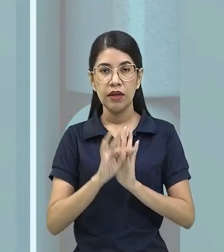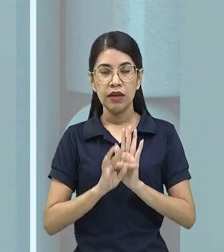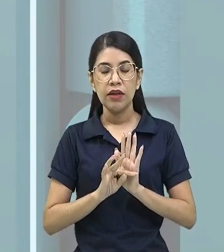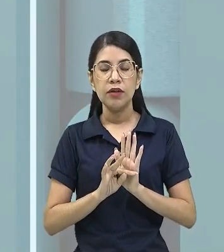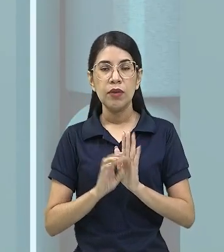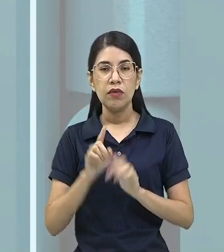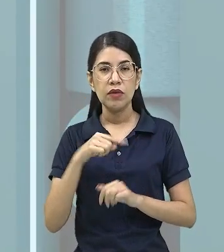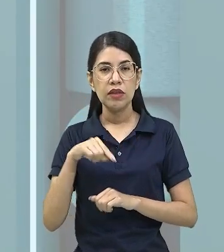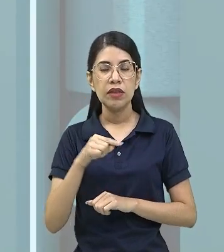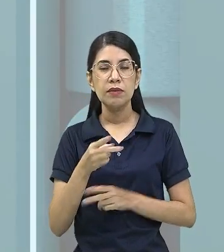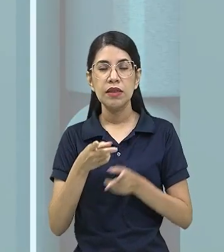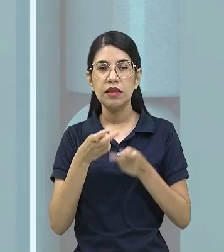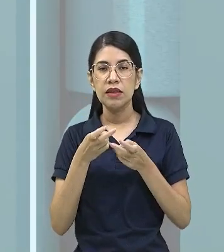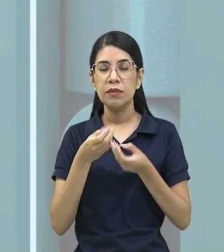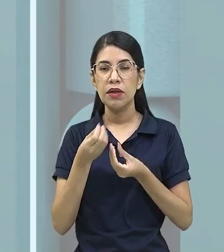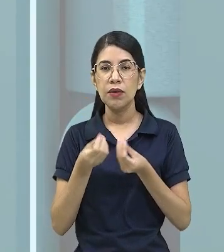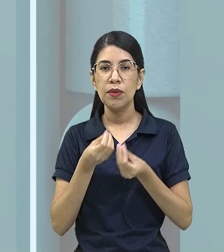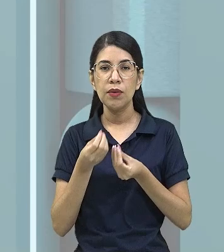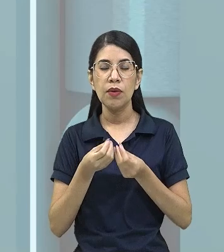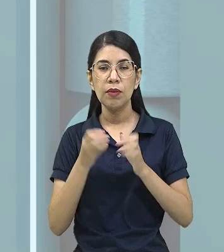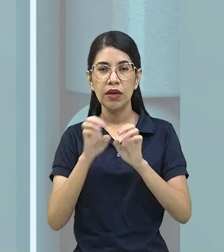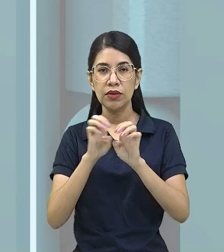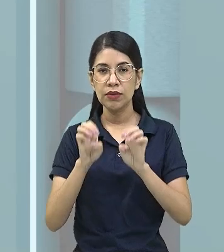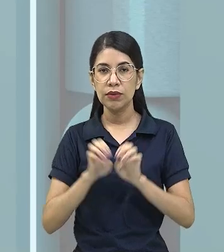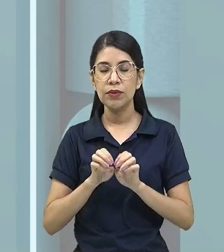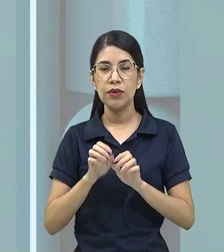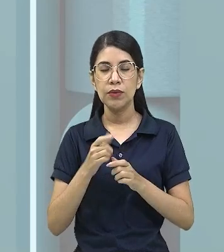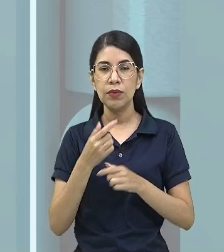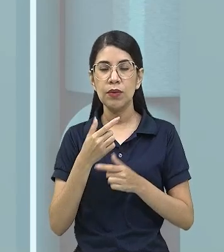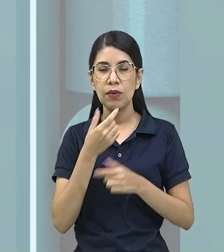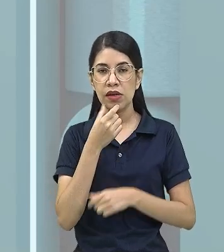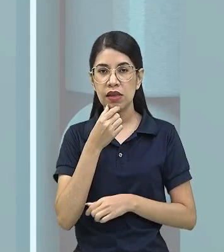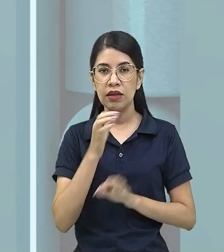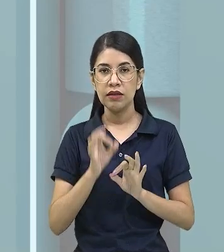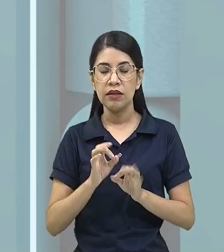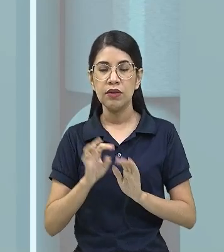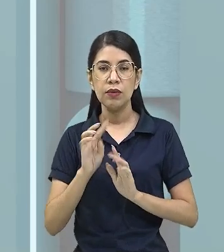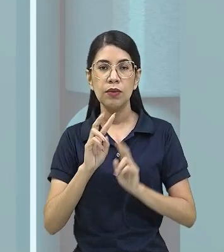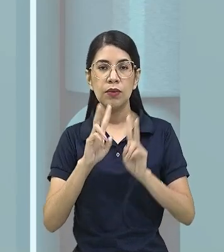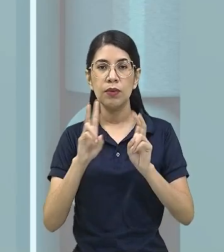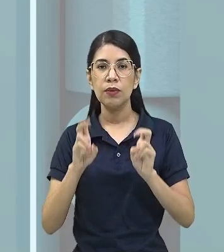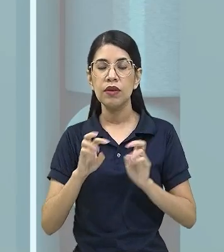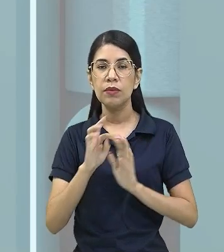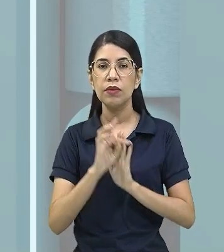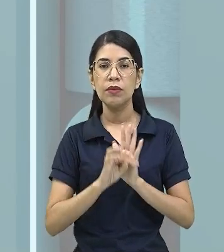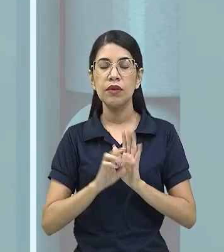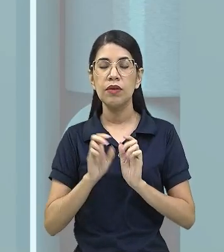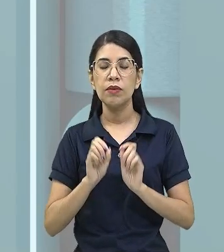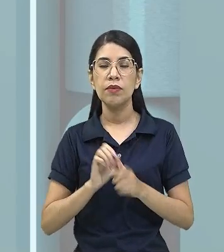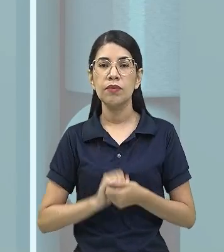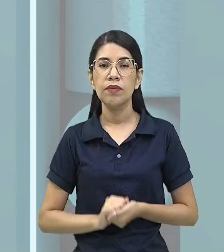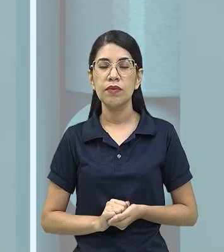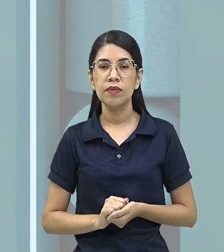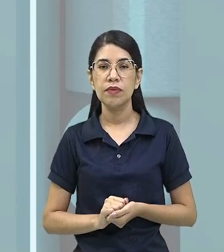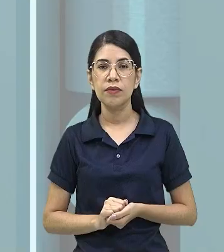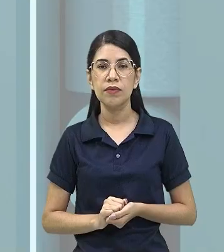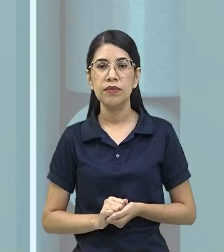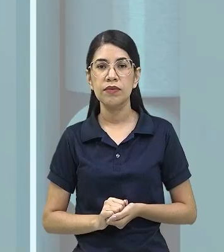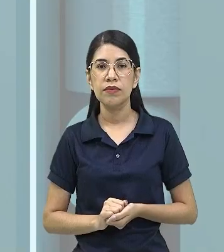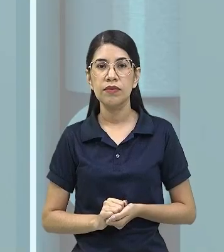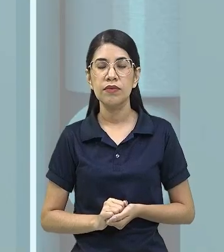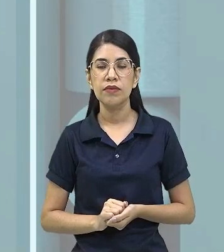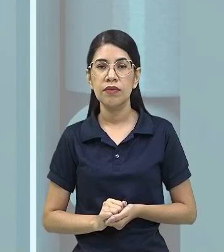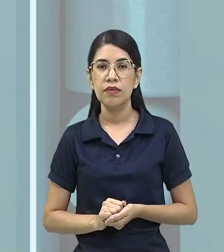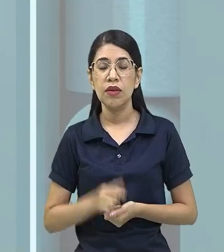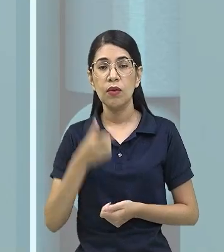você se familiarize ainda mais com os termos em inglês. Vamos lá, o título do texto é Yesterday at the Park,